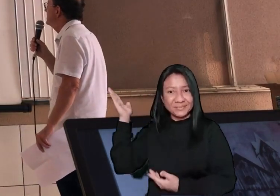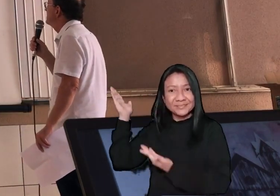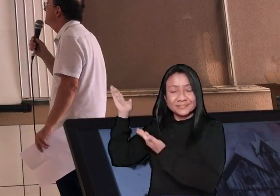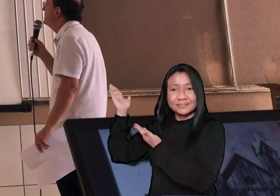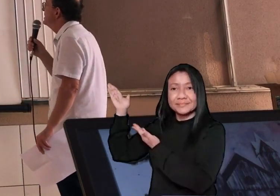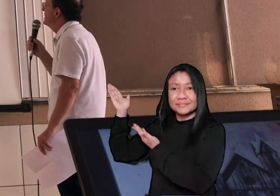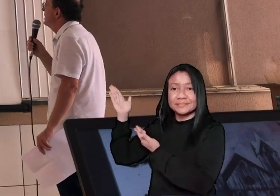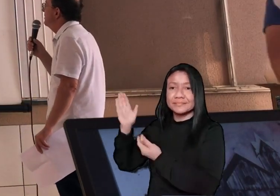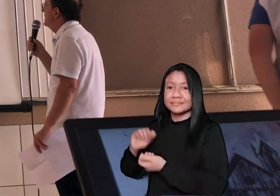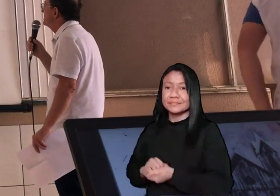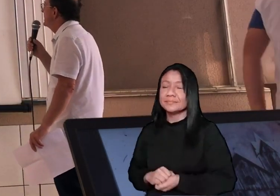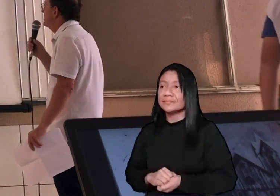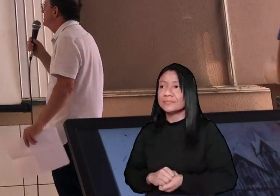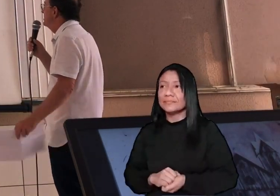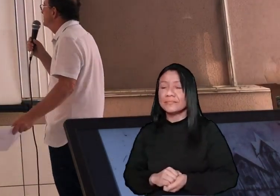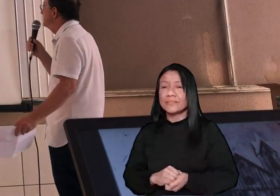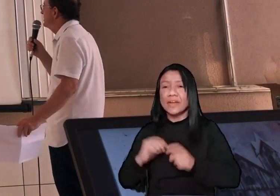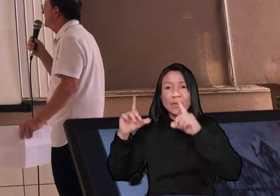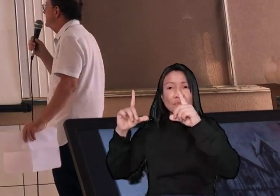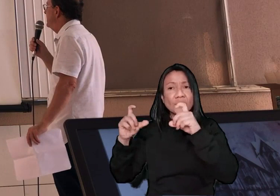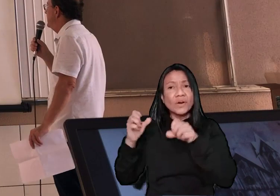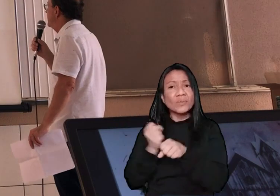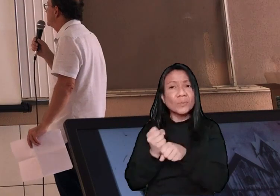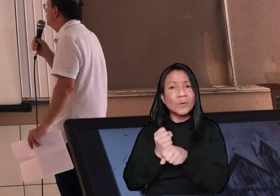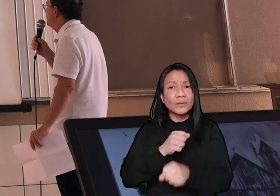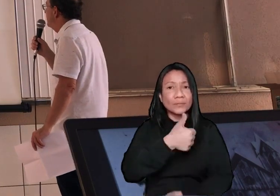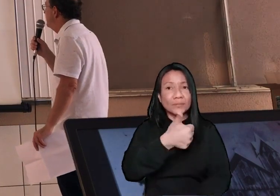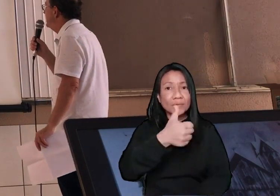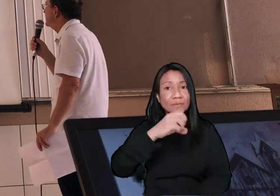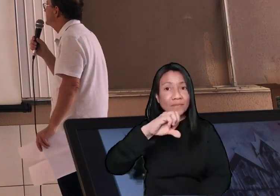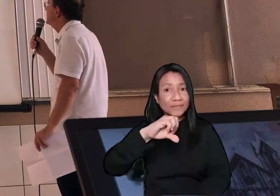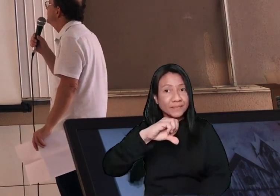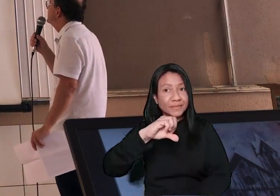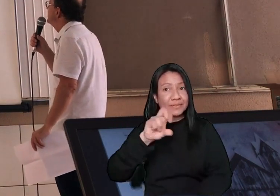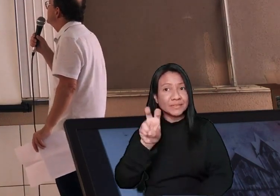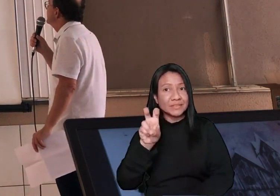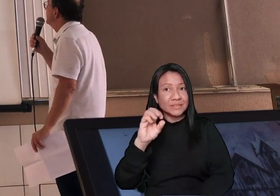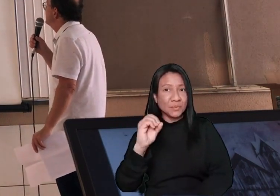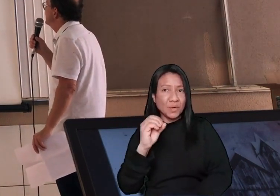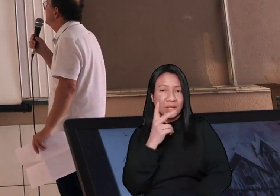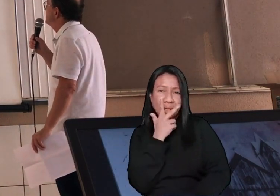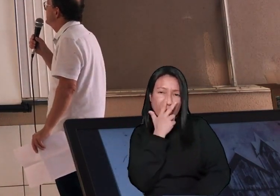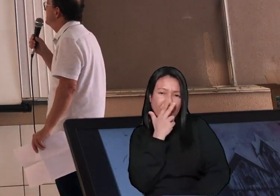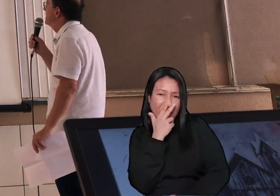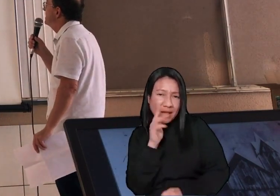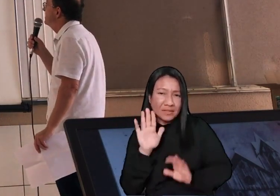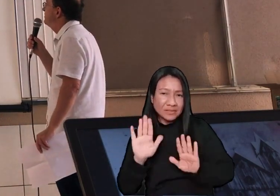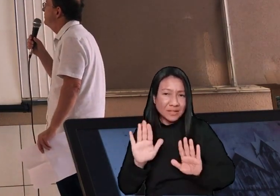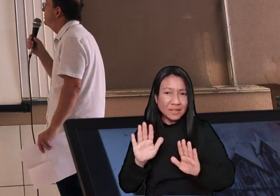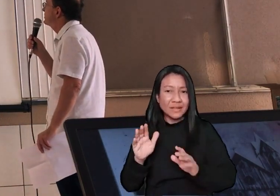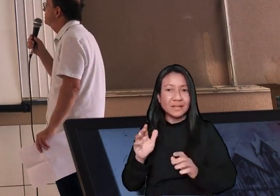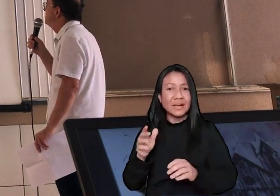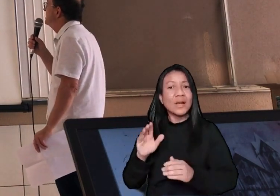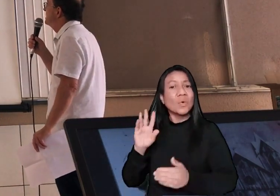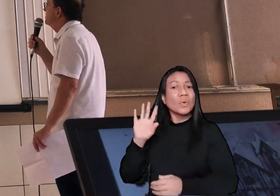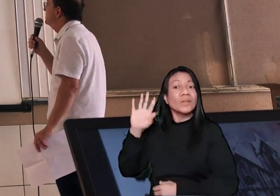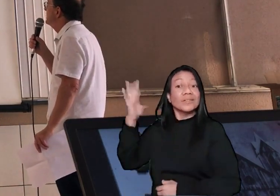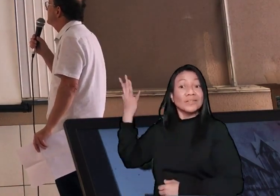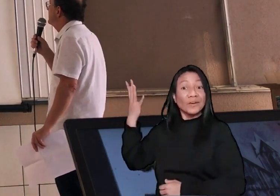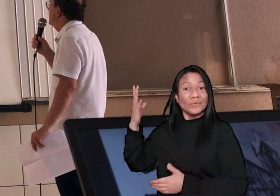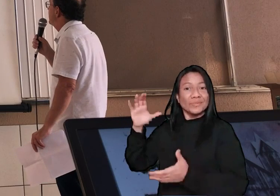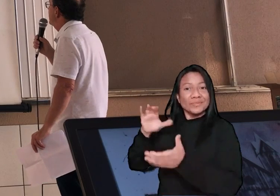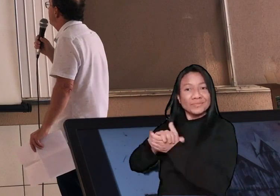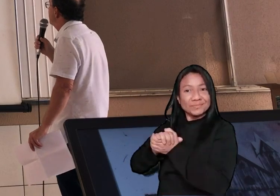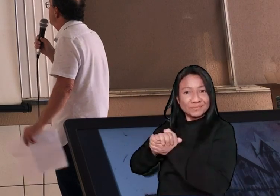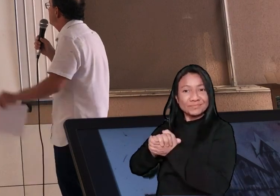foto parece que era um casamento ou uma festa. Enfim, olha que foto